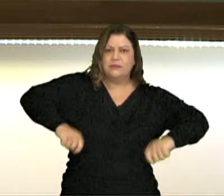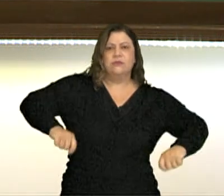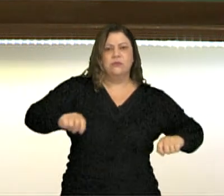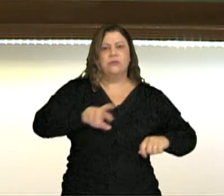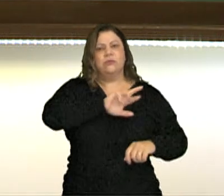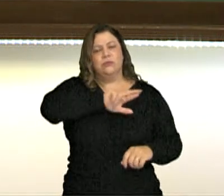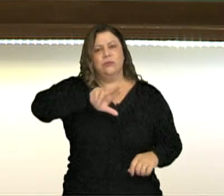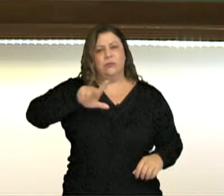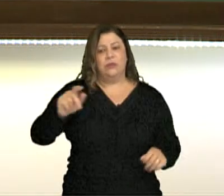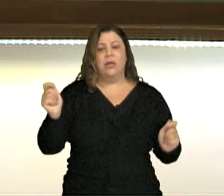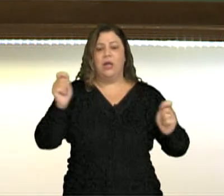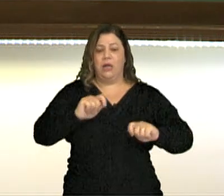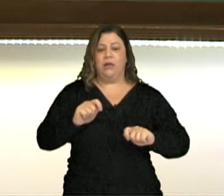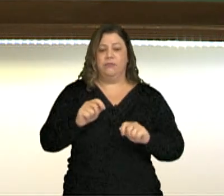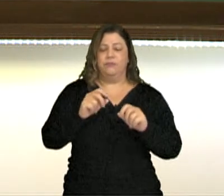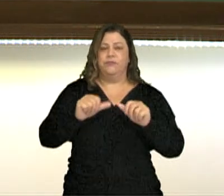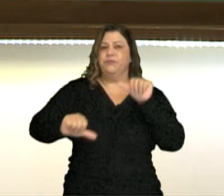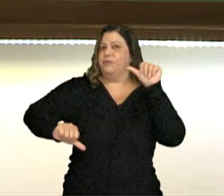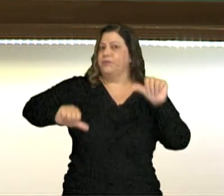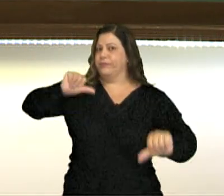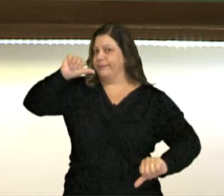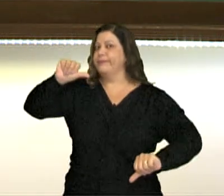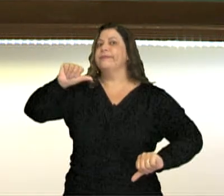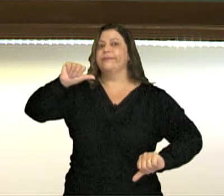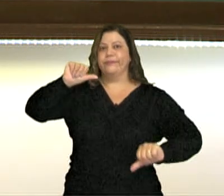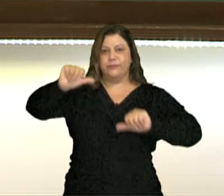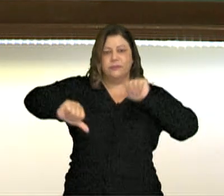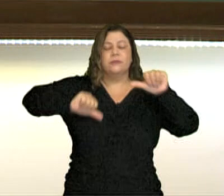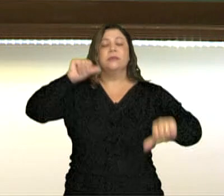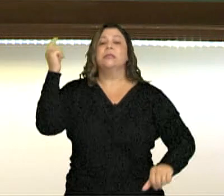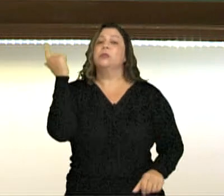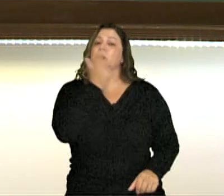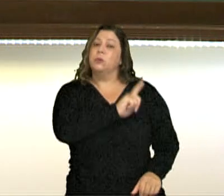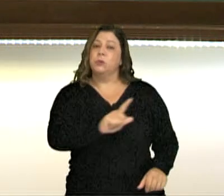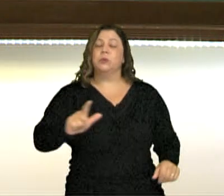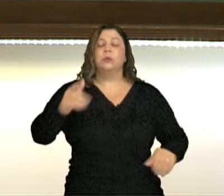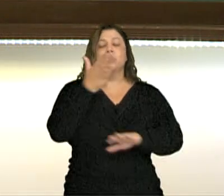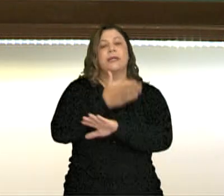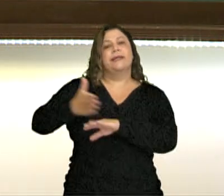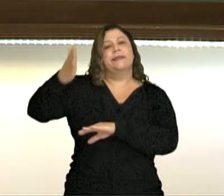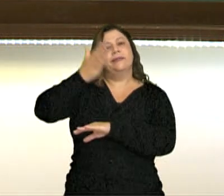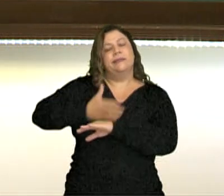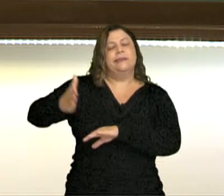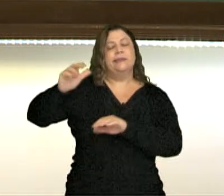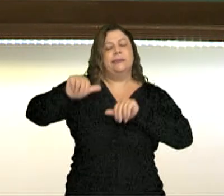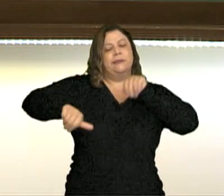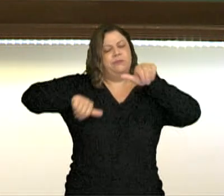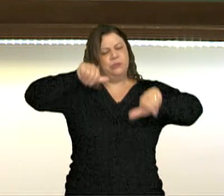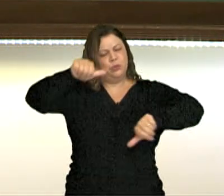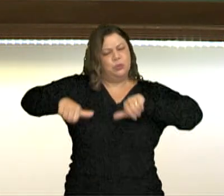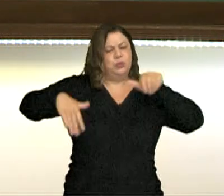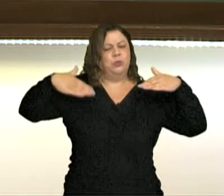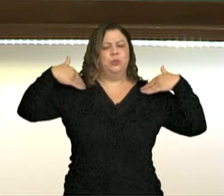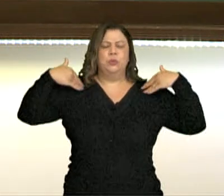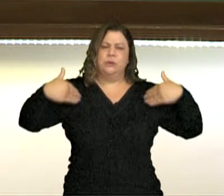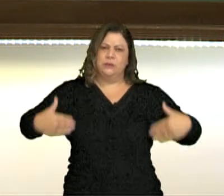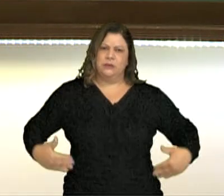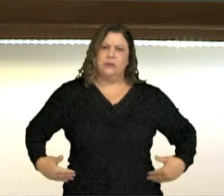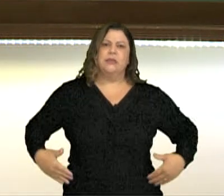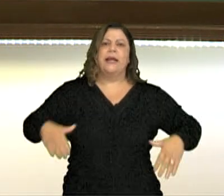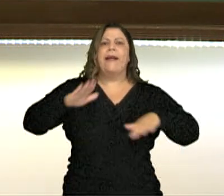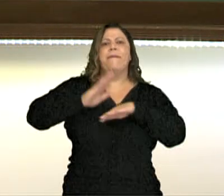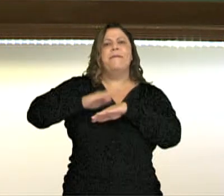só manter, como modificar. Eu consigo, através dessa prática, modificar minha composição corporal, me tornar